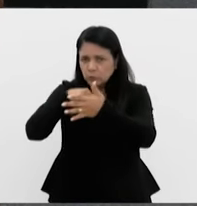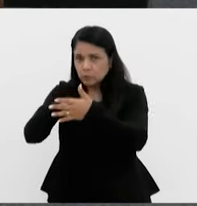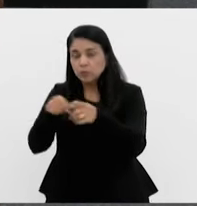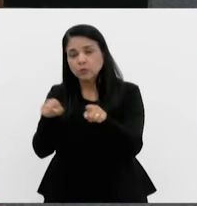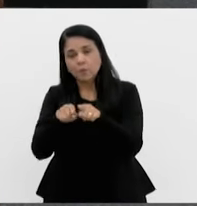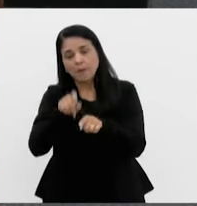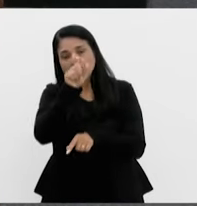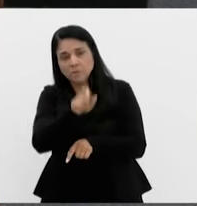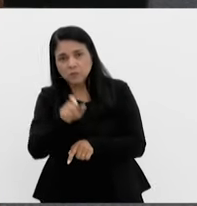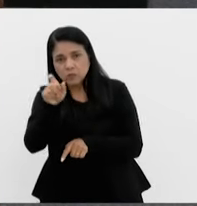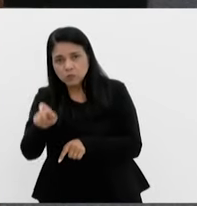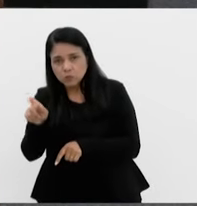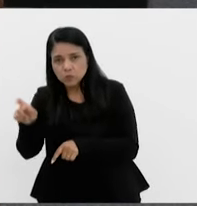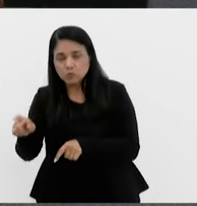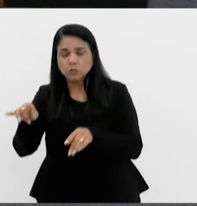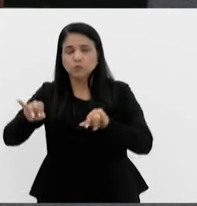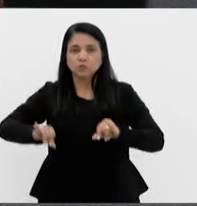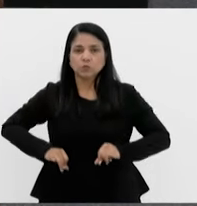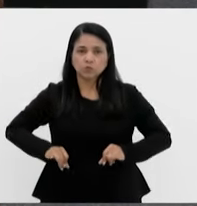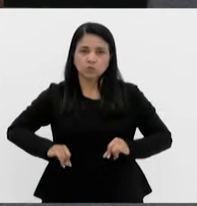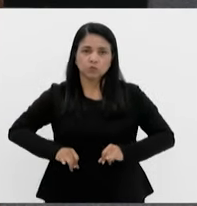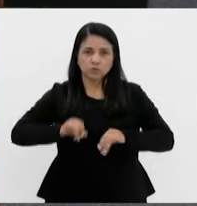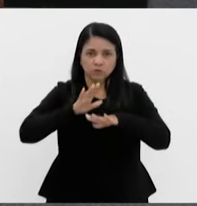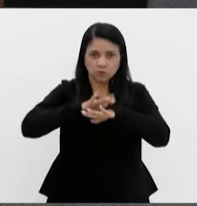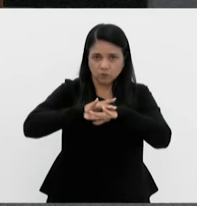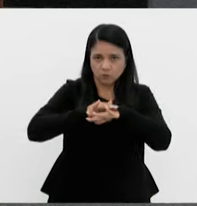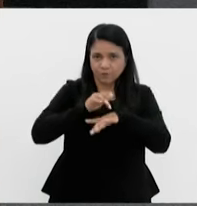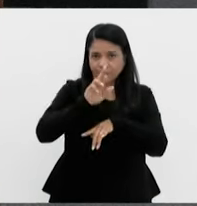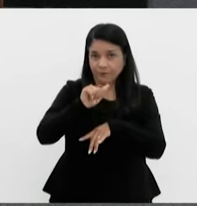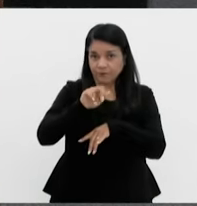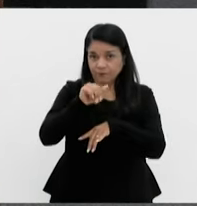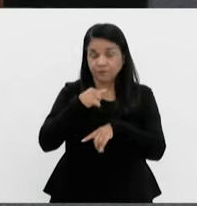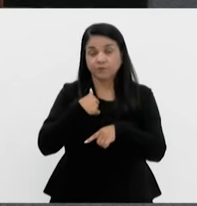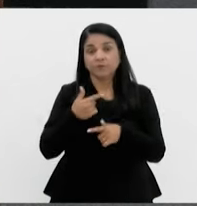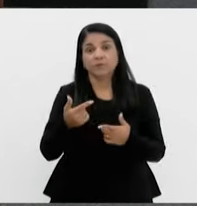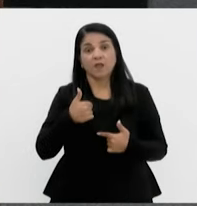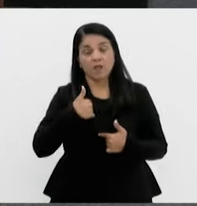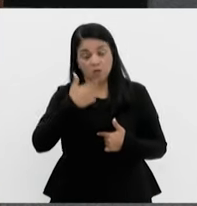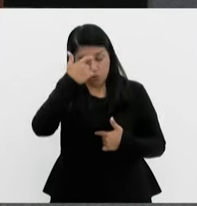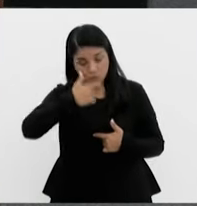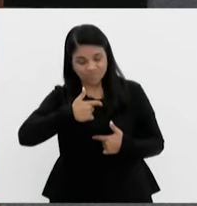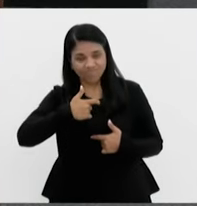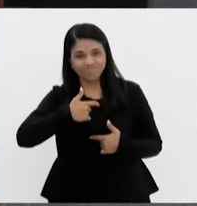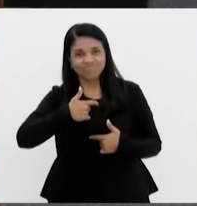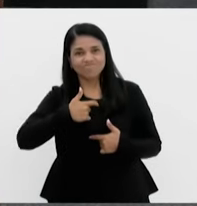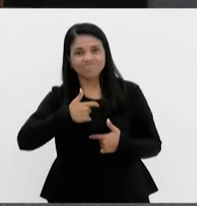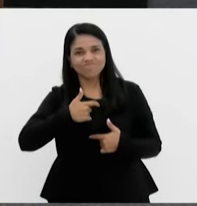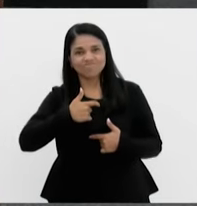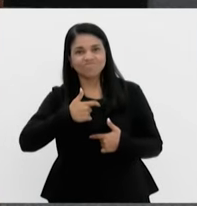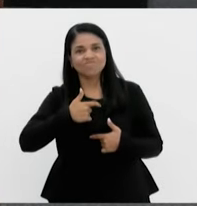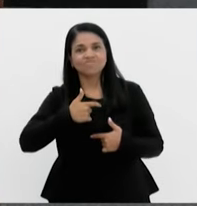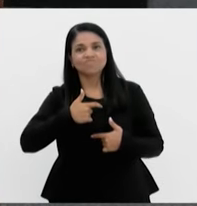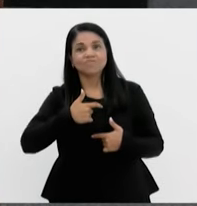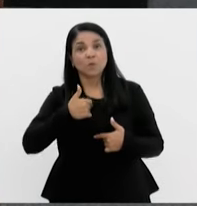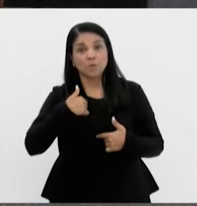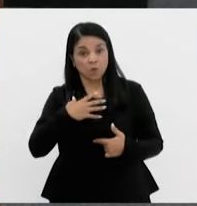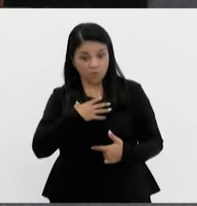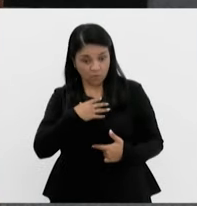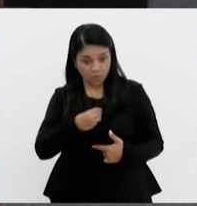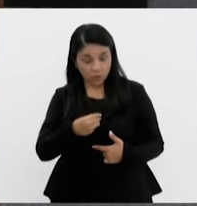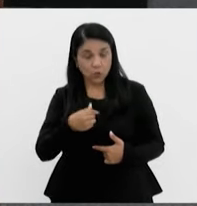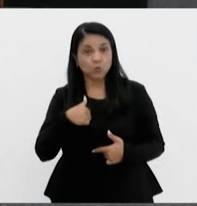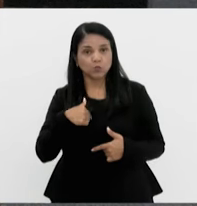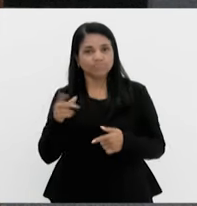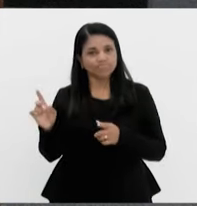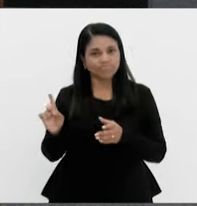pessoas que sofrem com doenças raras eu tive aqui o privilégio de ter nessa sessão meu filho que tem uma